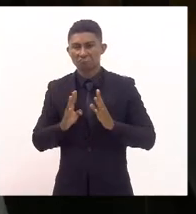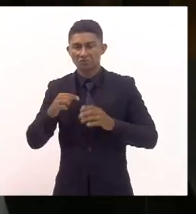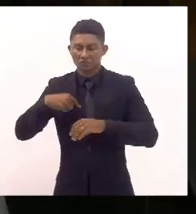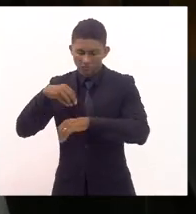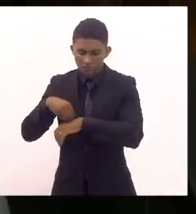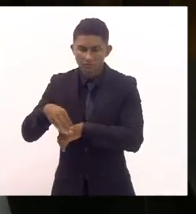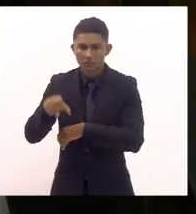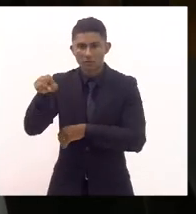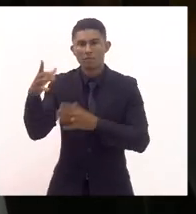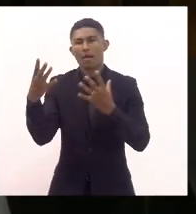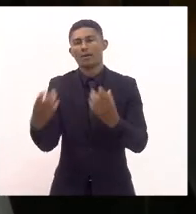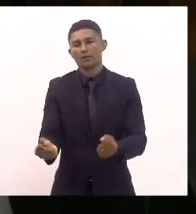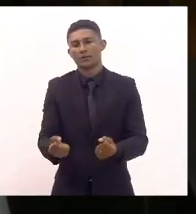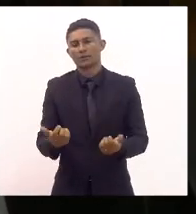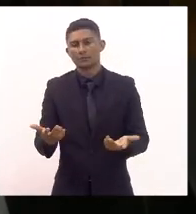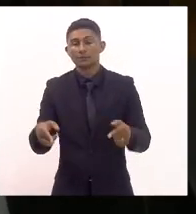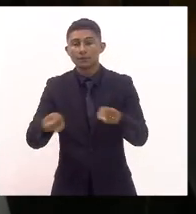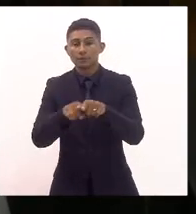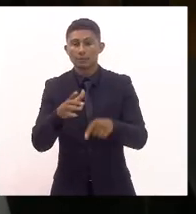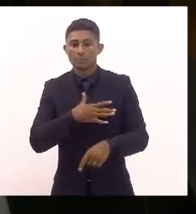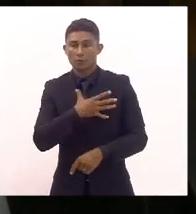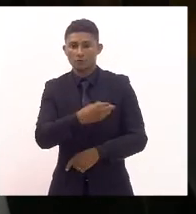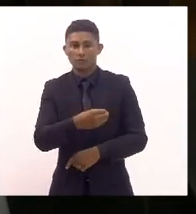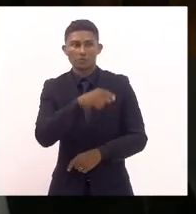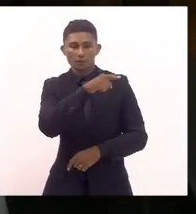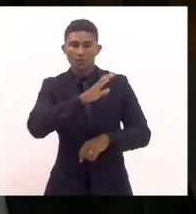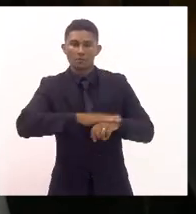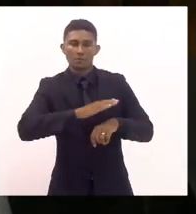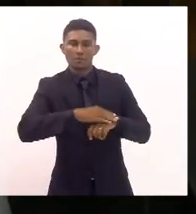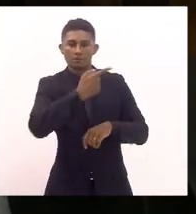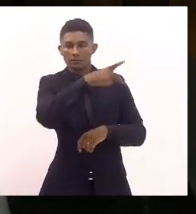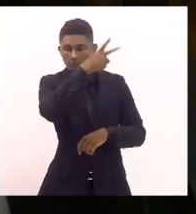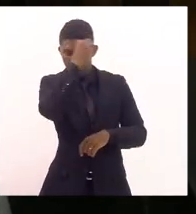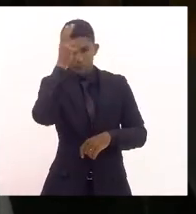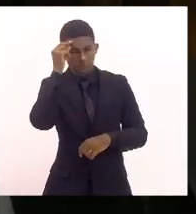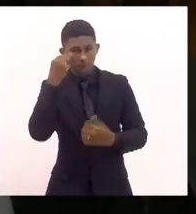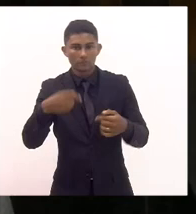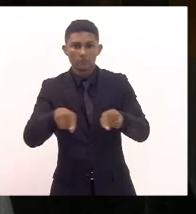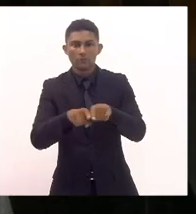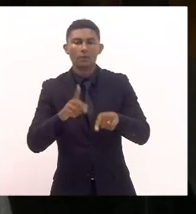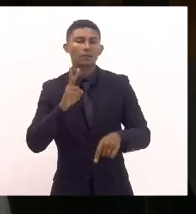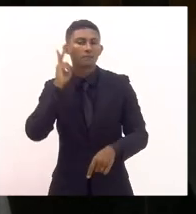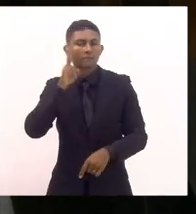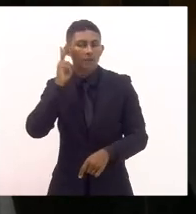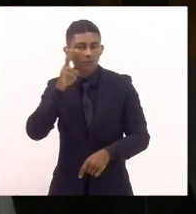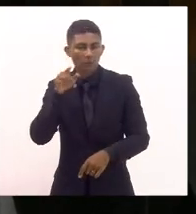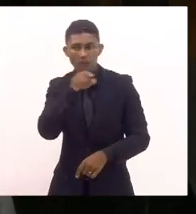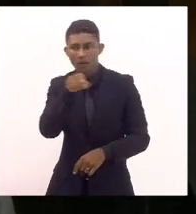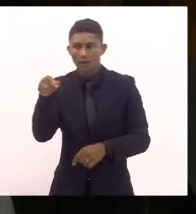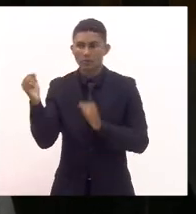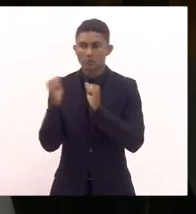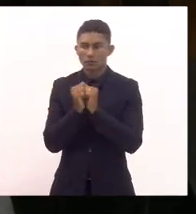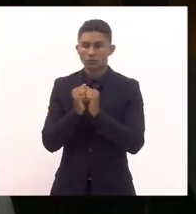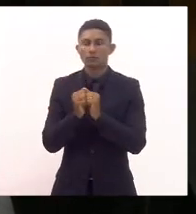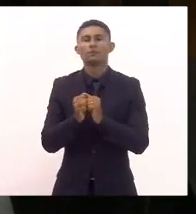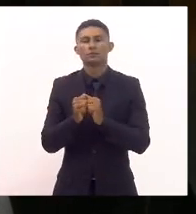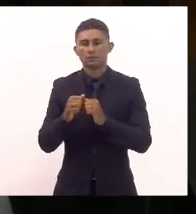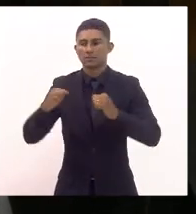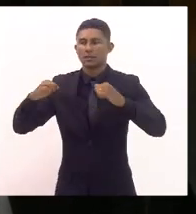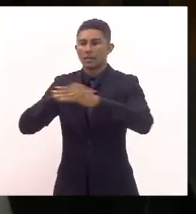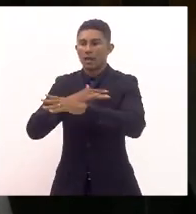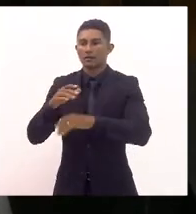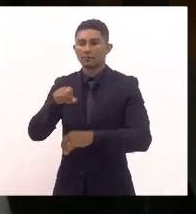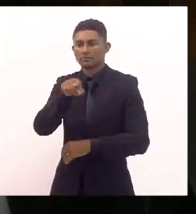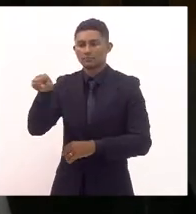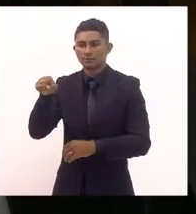minhas indicações da indicação do meu filho que é prefeito dos Vereadores de Vassouras que estavam comigo de Paty do Alferes somos